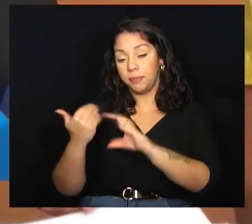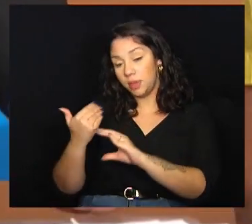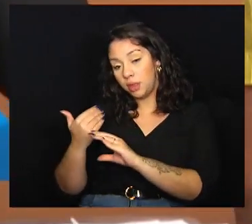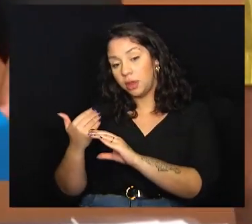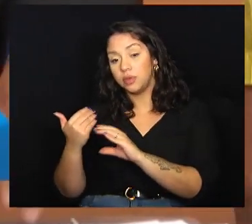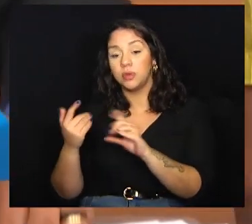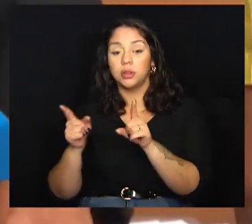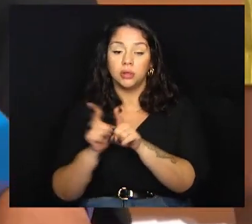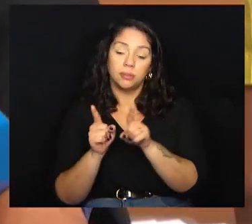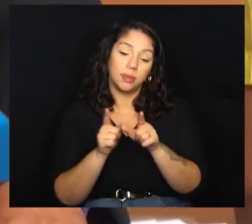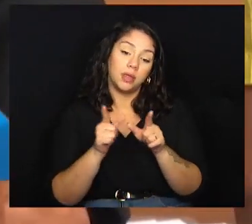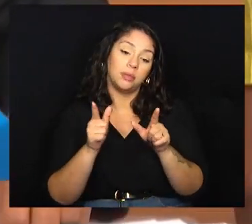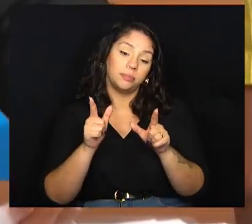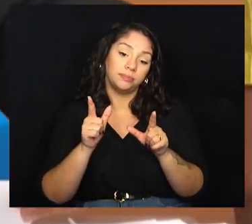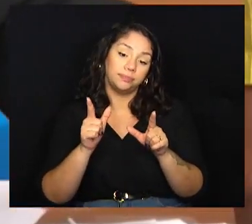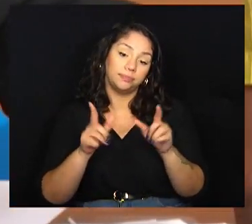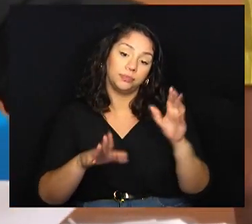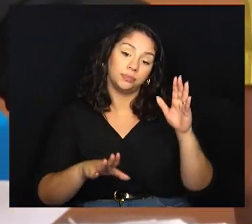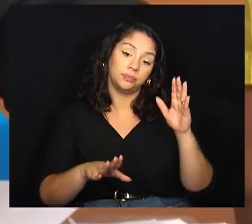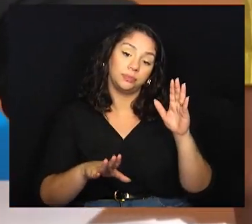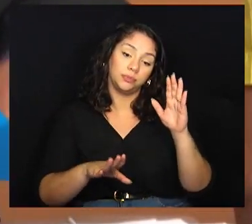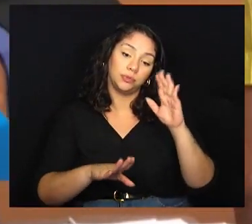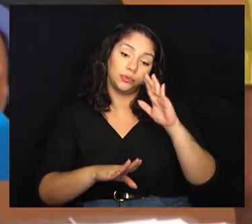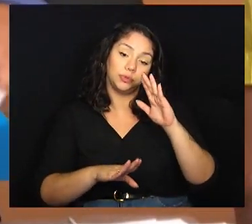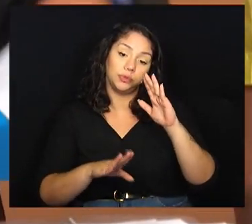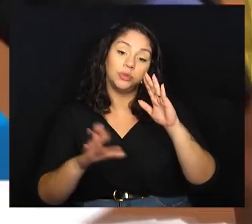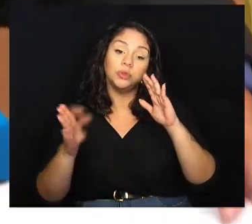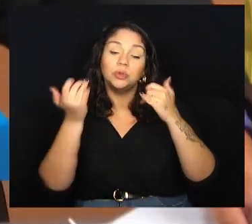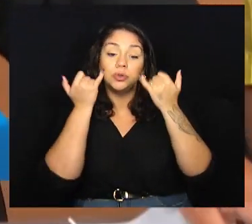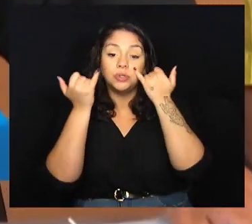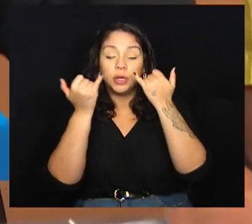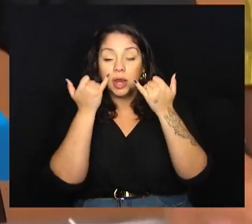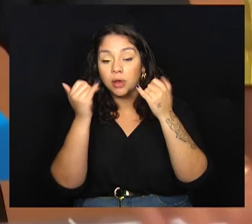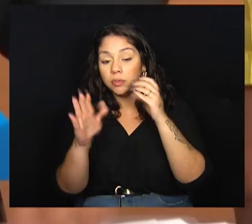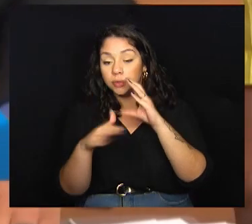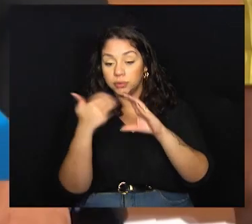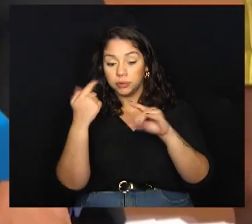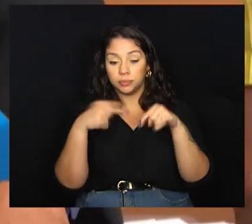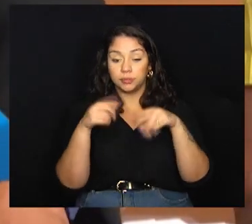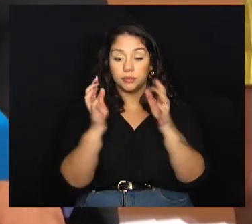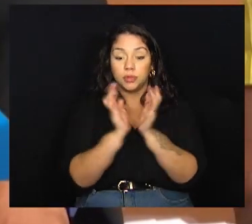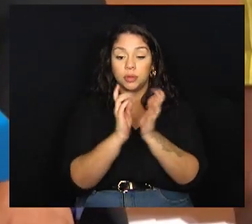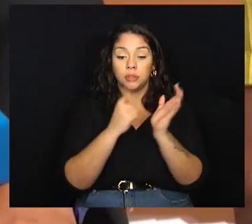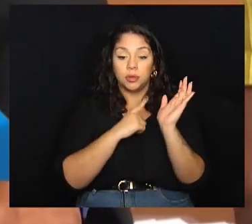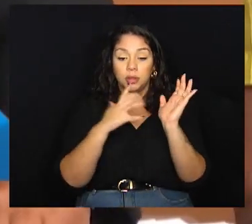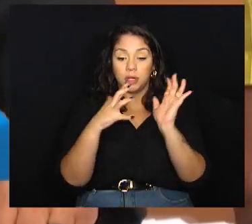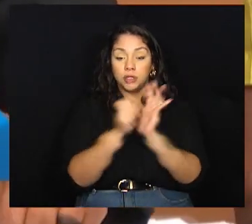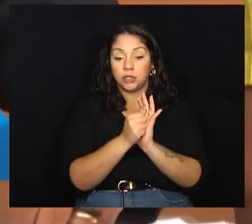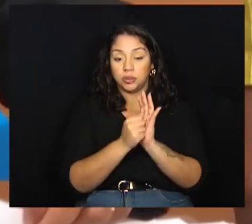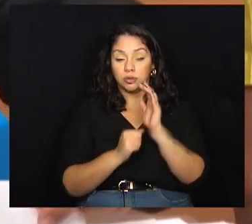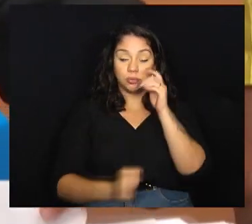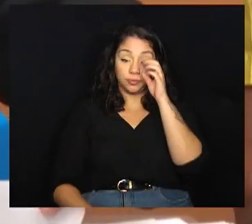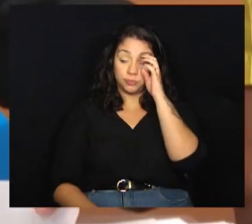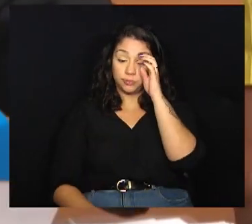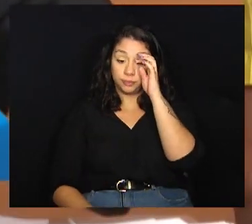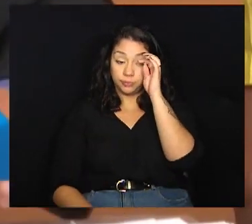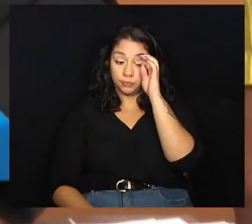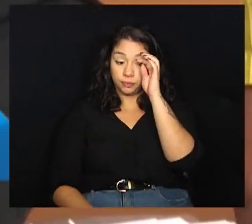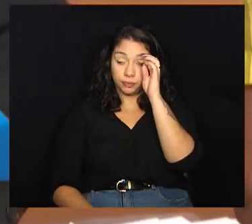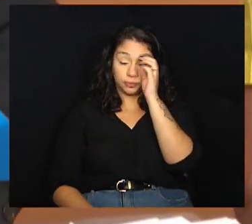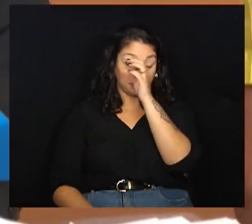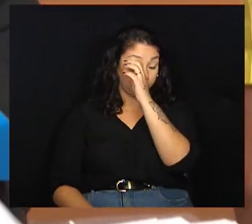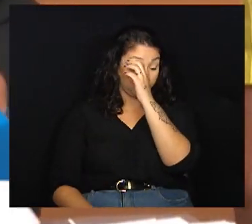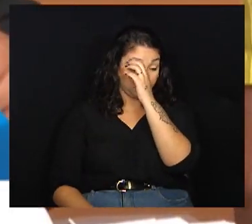jornal, para a comissão, também a gente tem aqui esses registros, né. Foi aqui